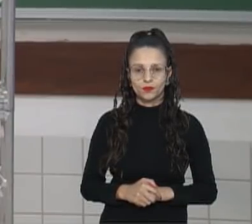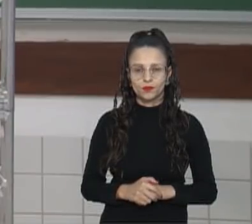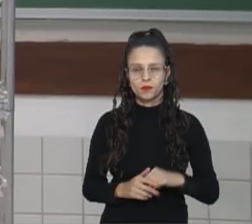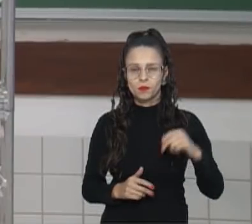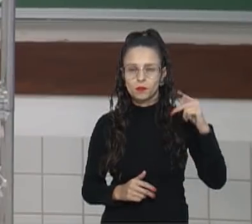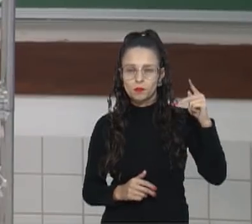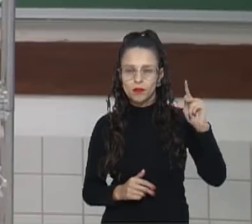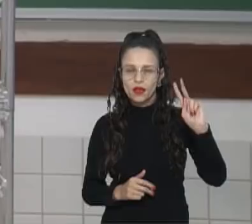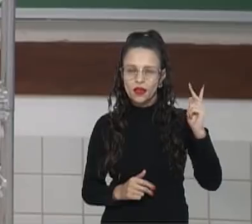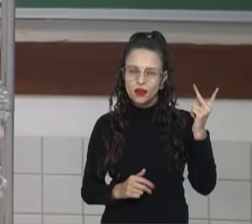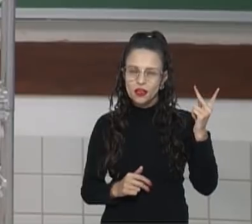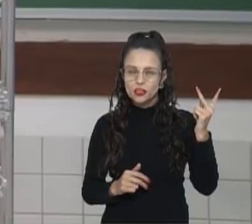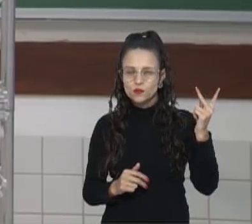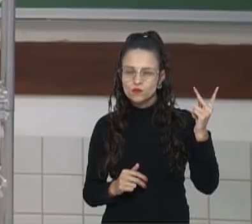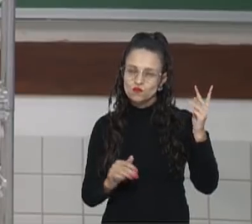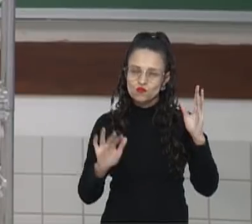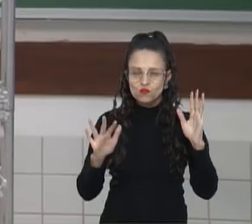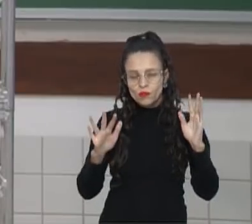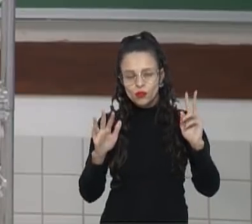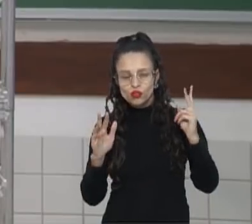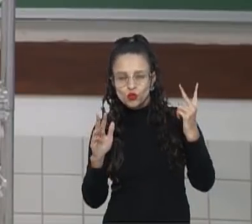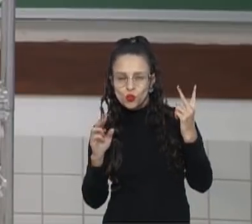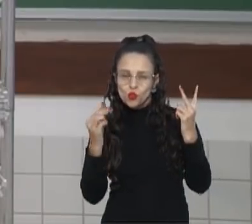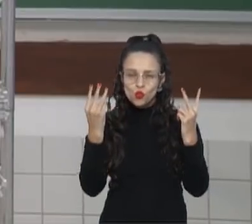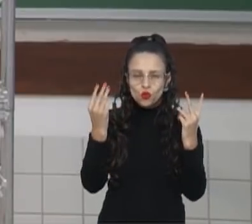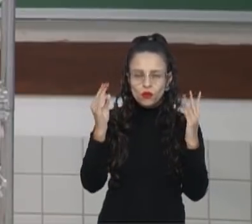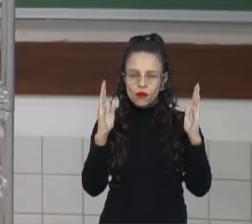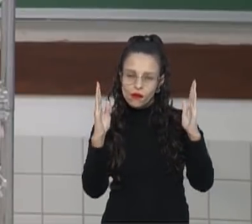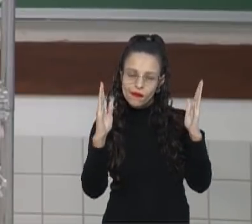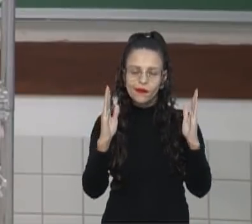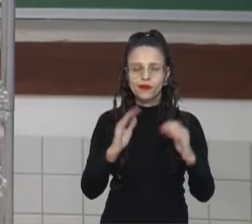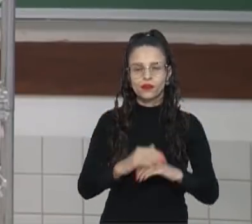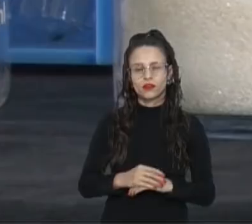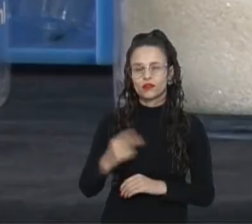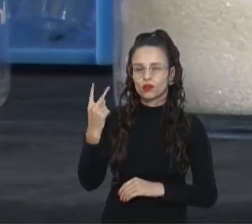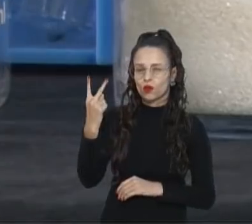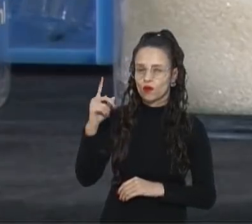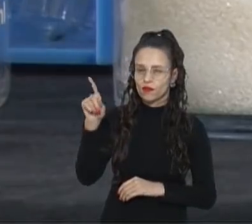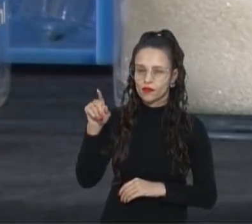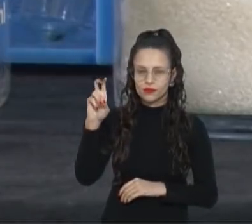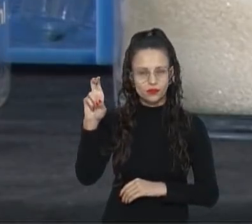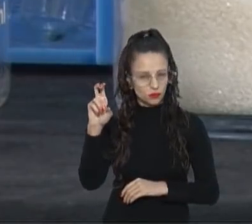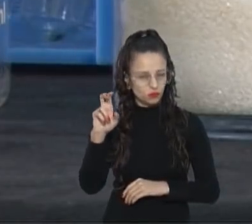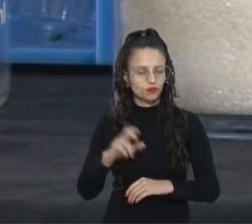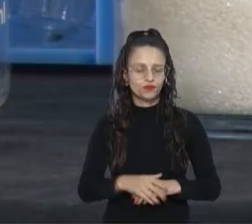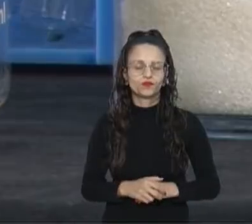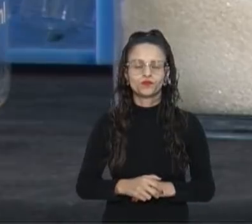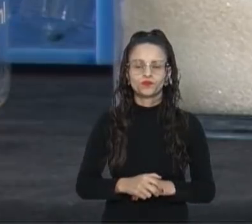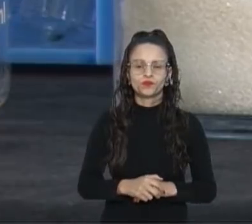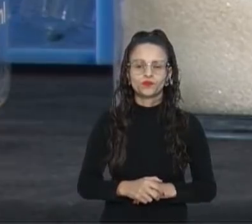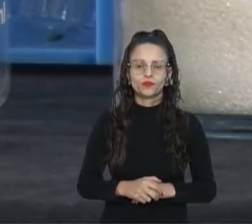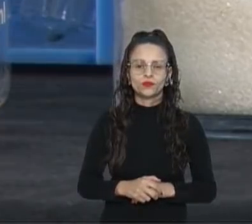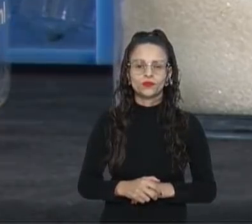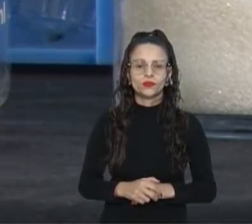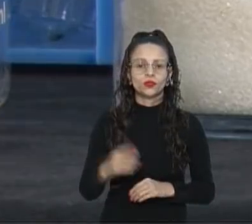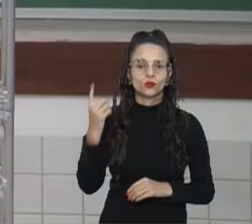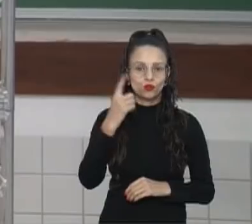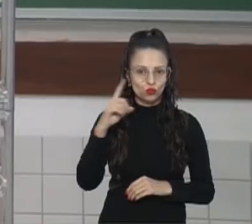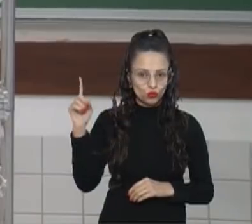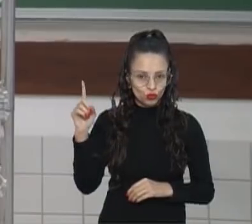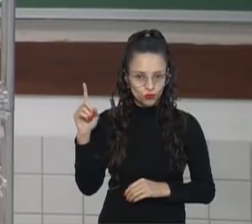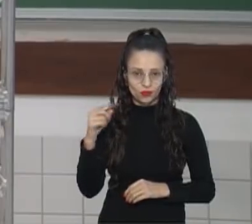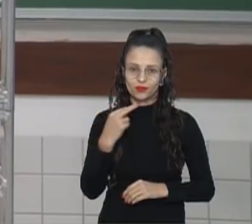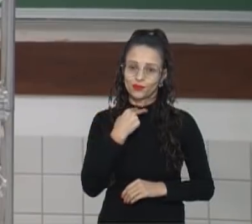entre 3 e 2 aqui, ficou no meio do caminho. Então deve ser um 2,5 provavelmente. E por último,